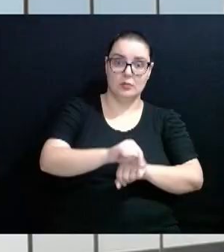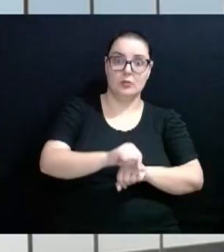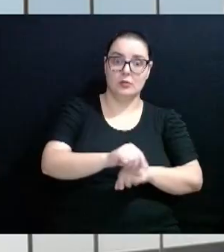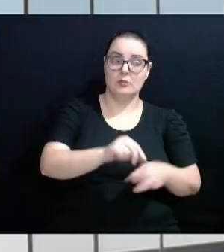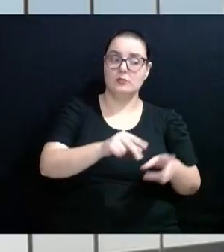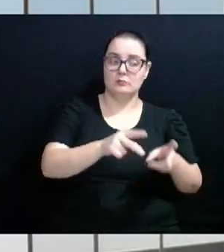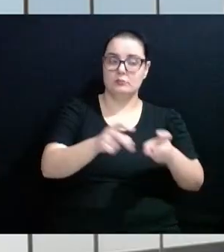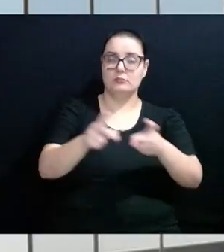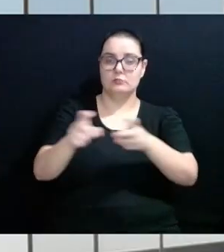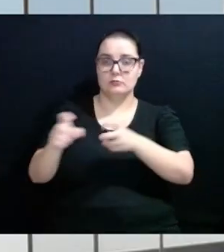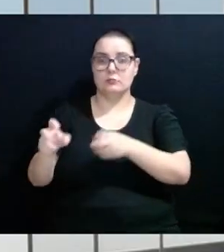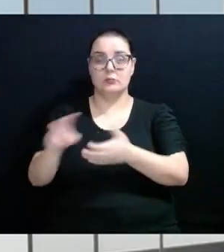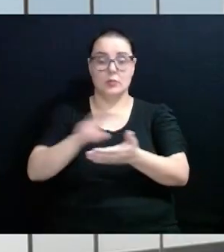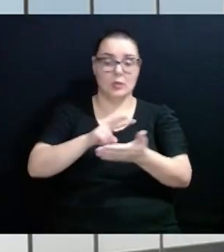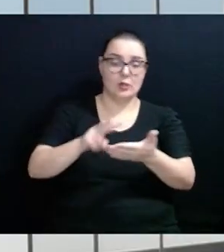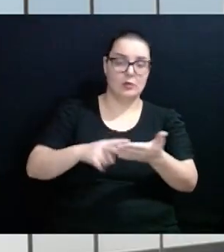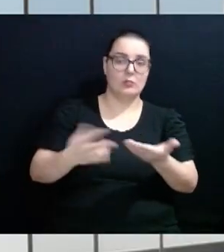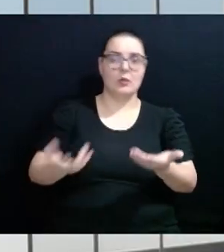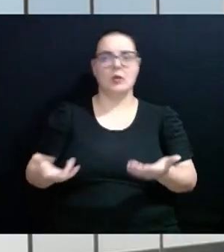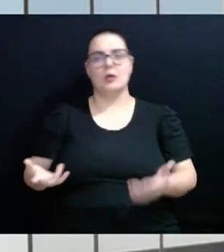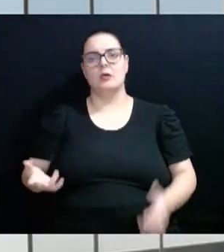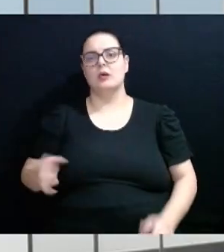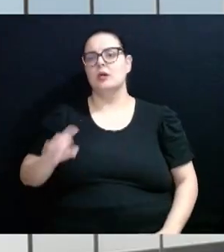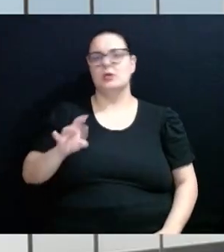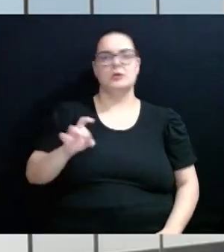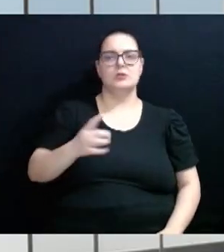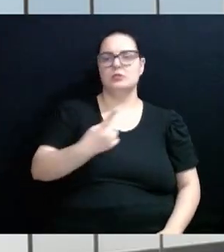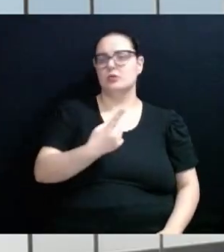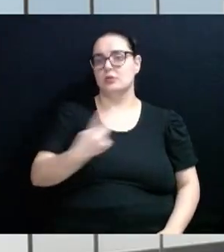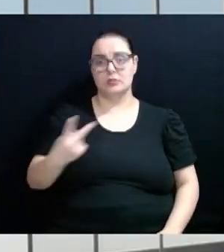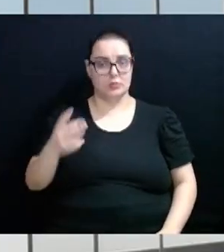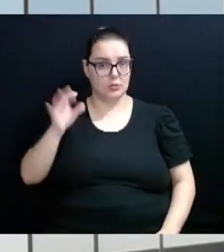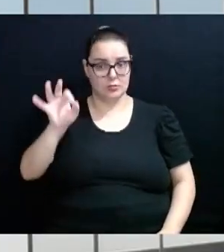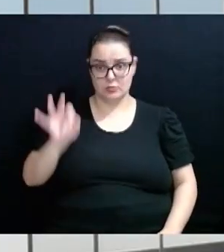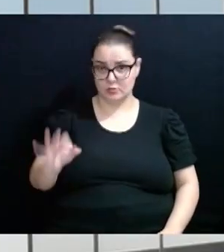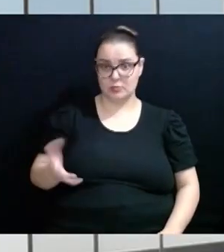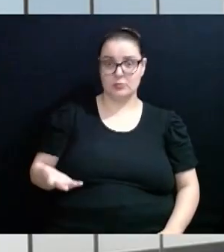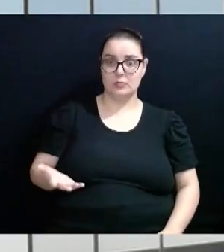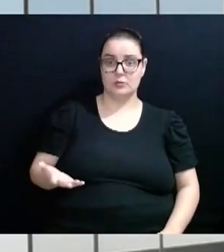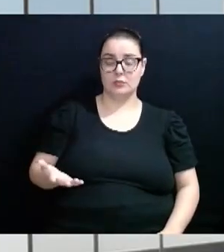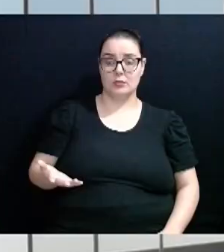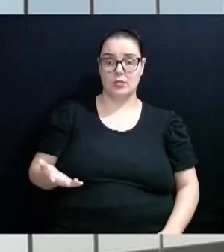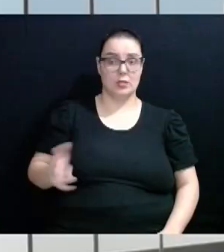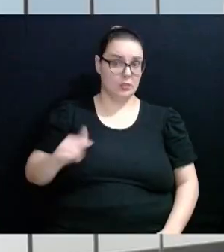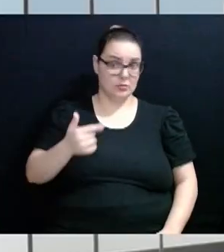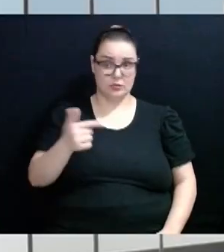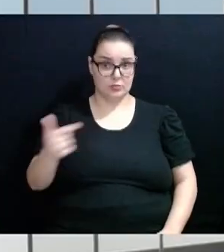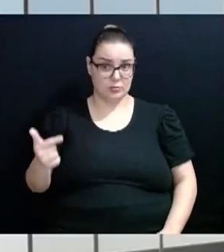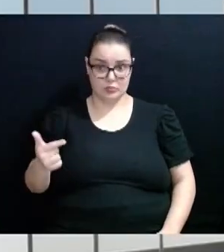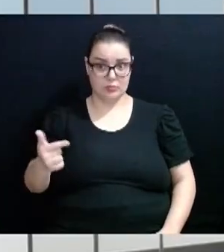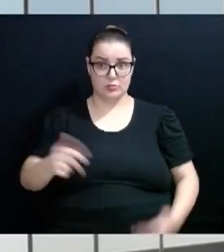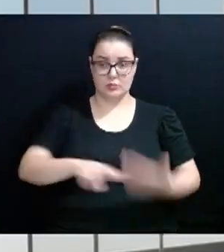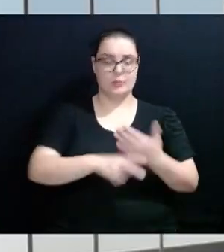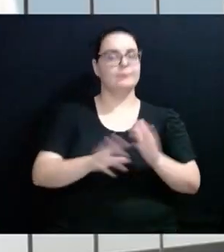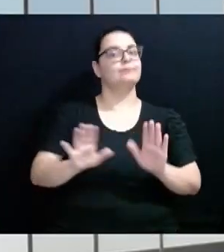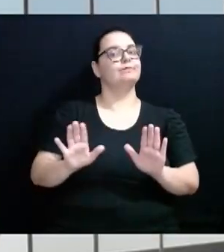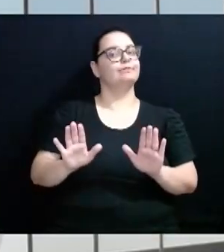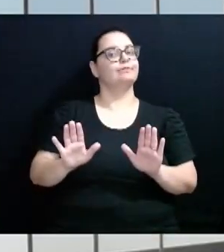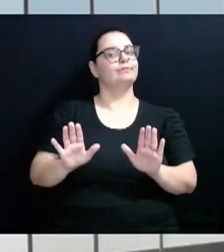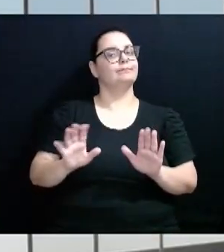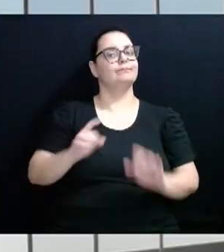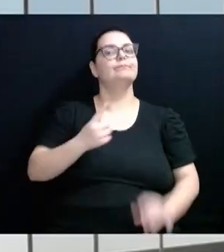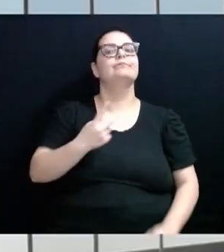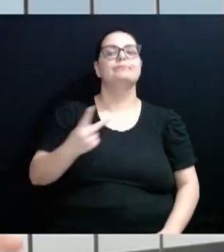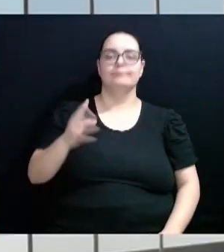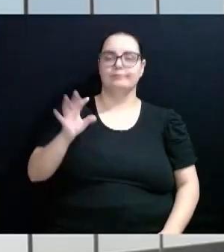leio muito, falam, mas são só 12%, né? Então não atinge tanto. Não, 12%, quando você